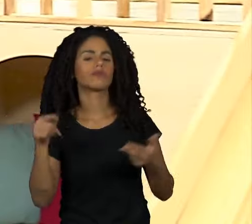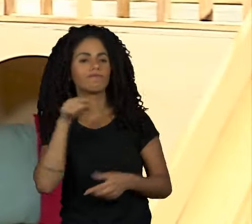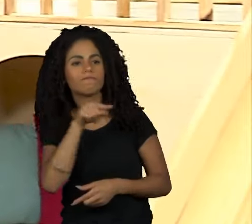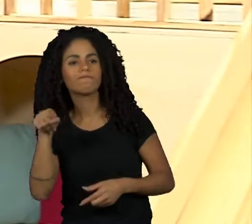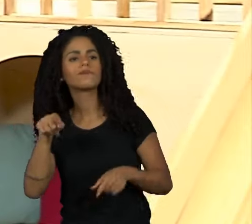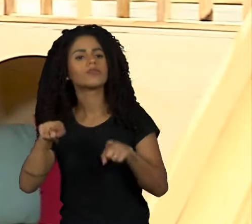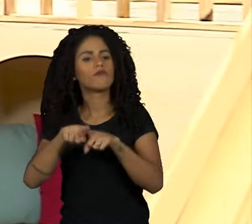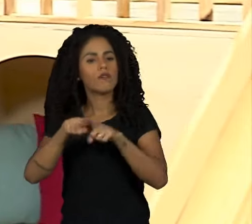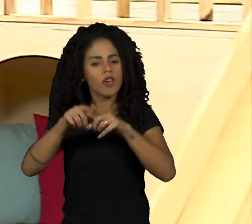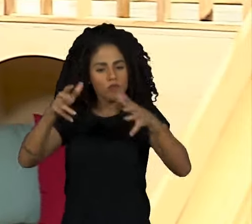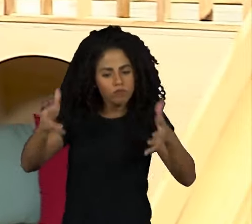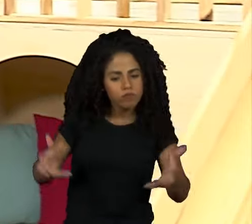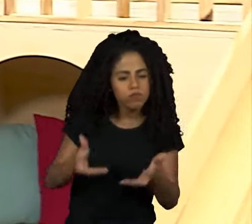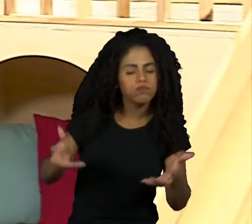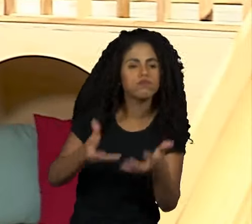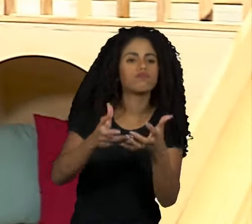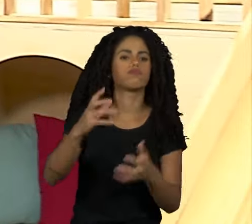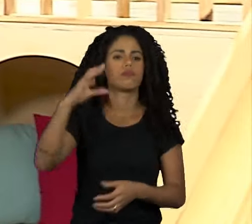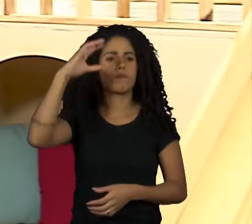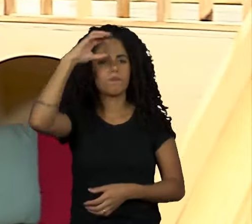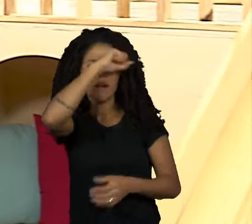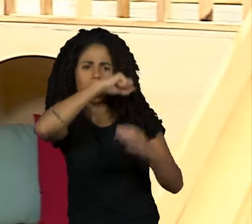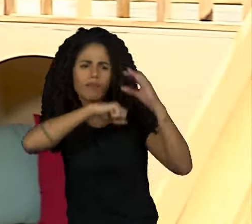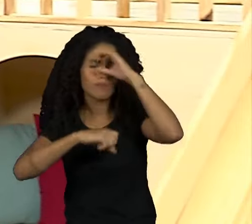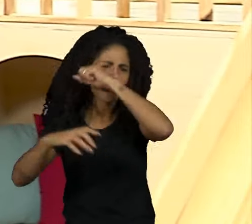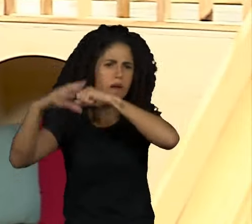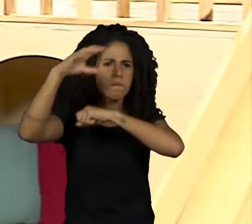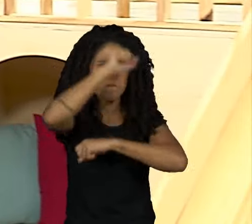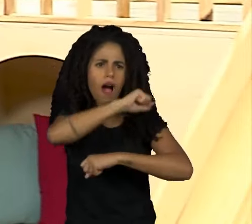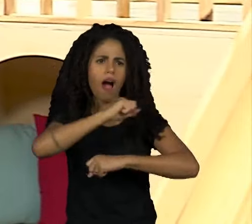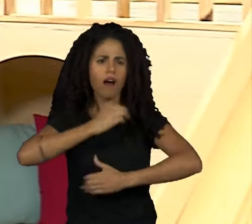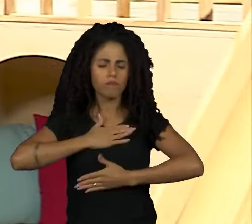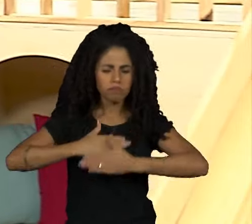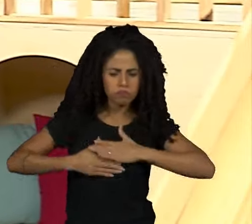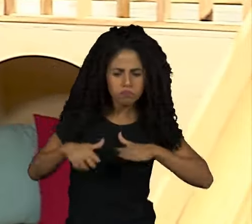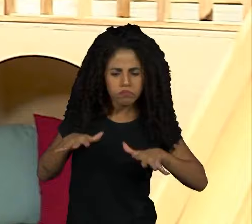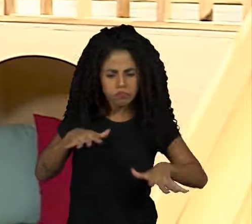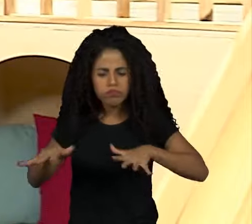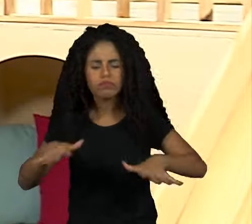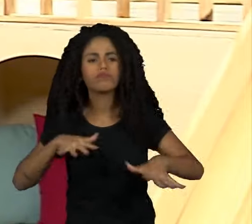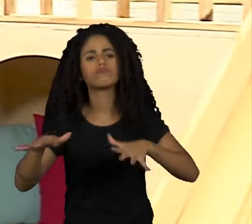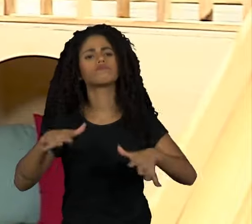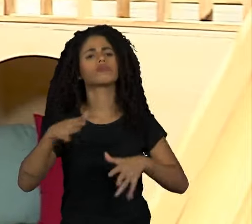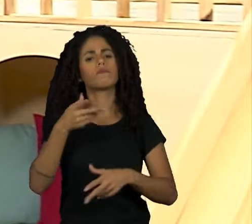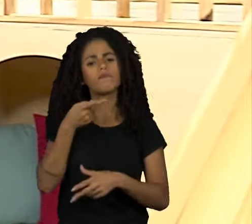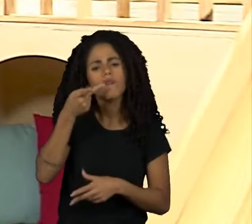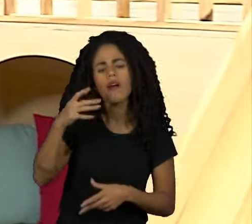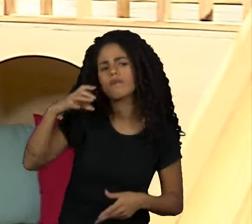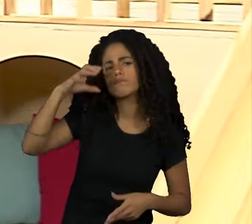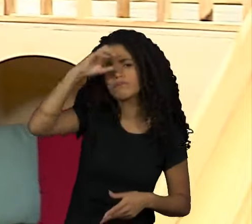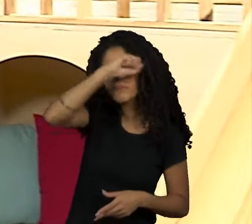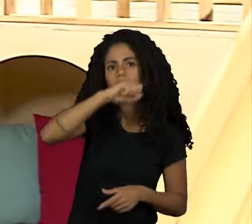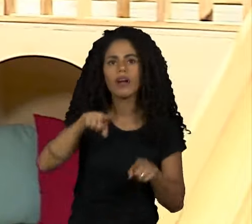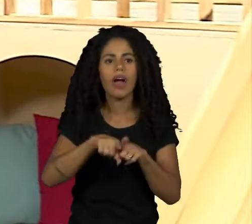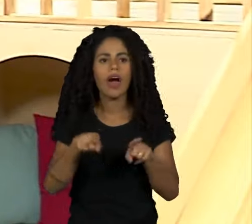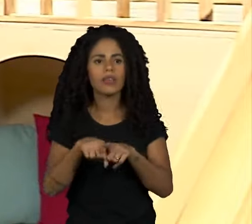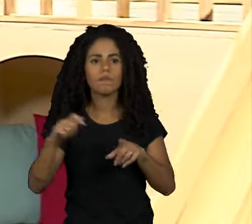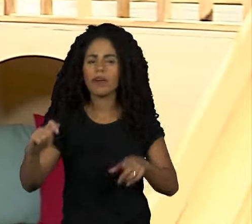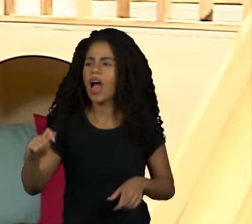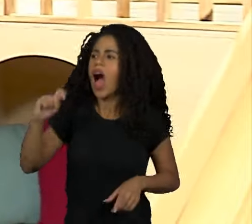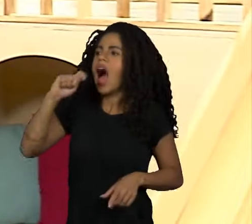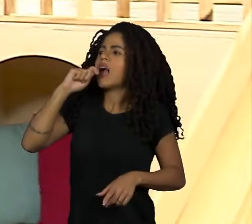ela vai estimulando muitos aprendizados, tipo o motor, ela vai estimulando a fala. Quando a criança vem, coloca um brinquedinho na boca,